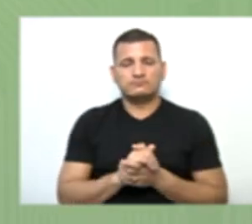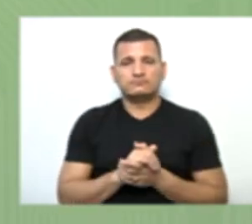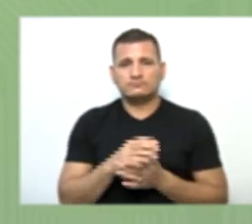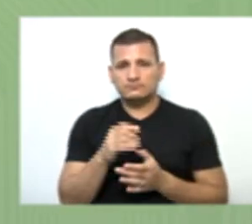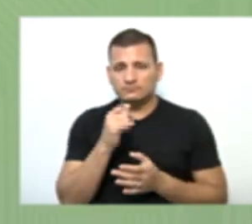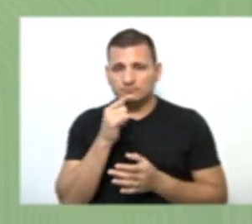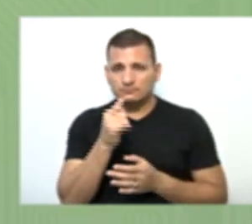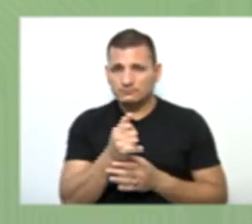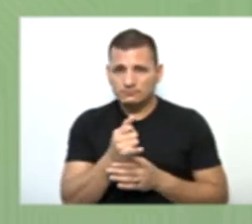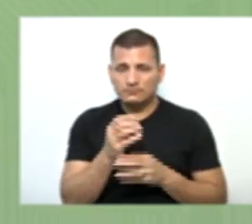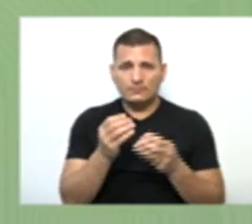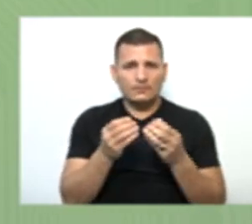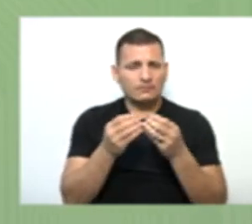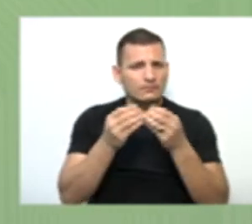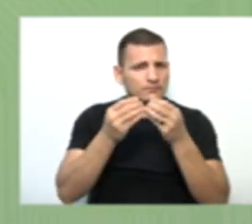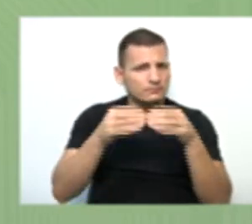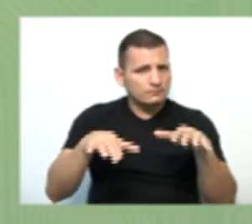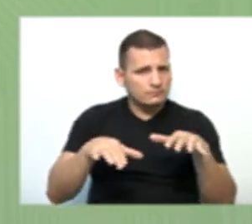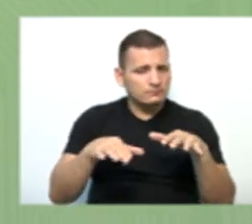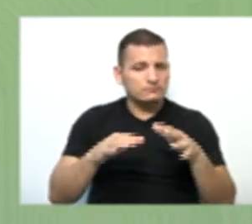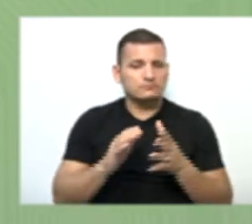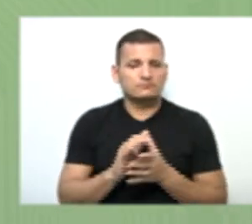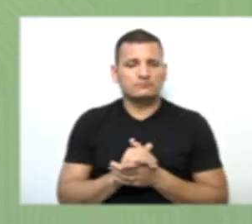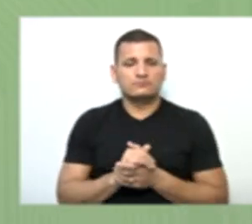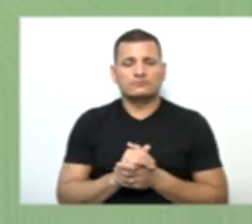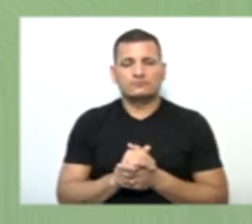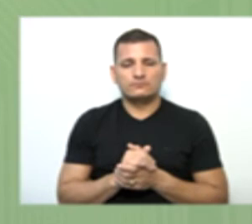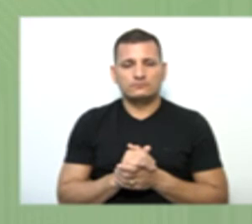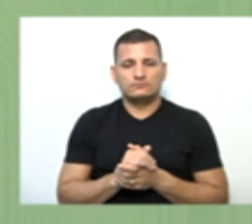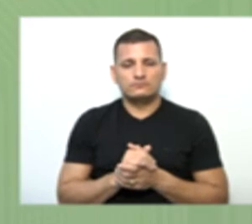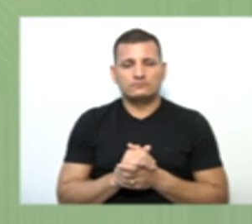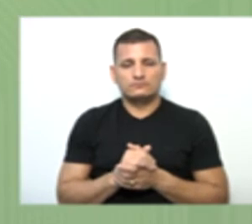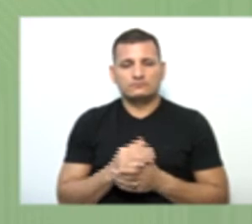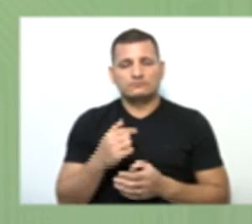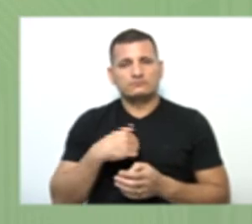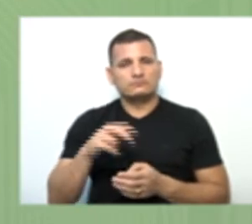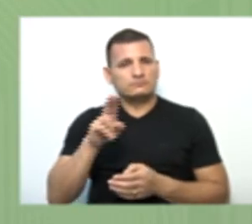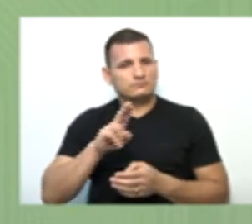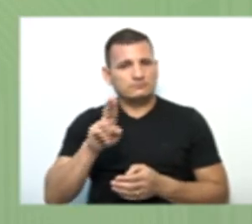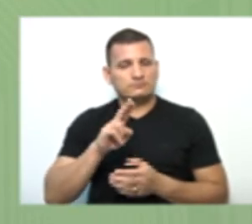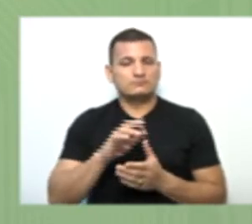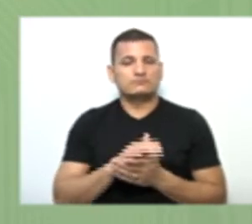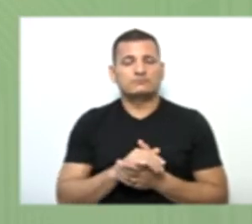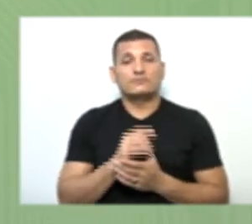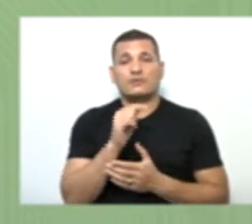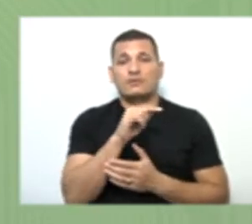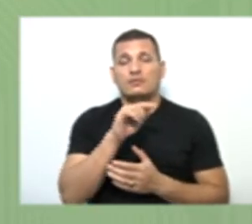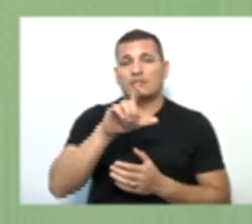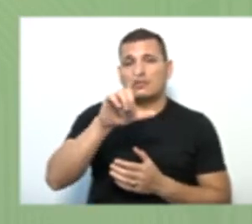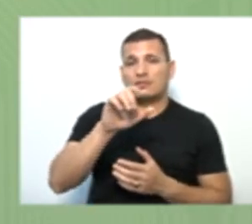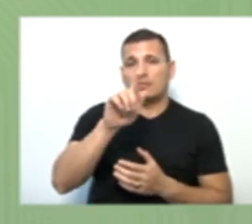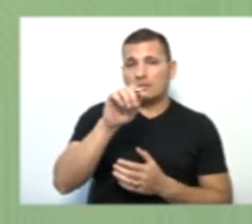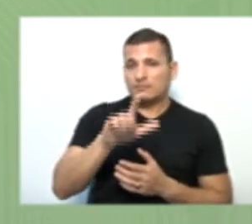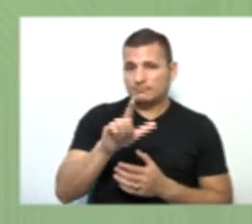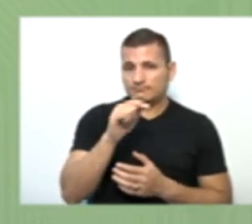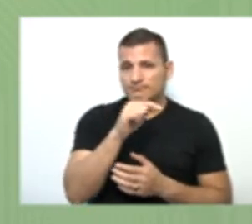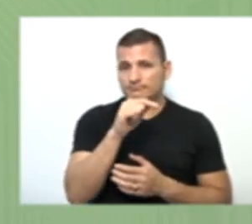do ato não cooperativo, eu vou utilizar o saldo que tem lá na minha